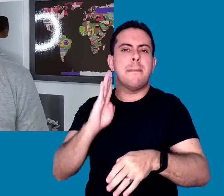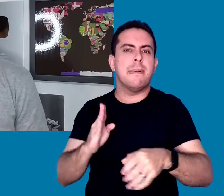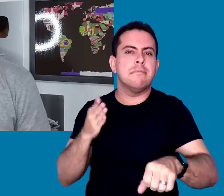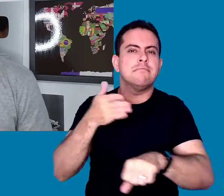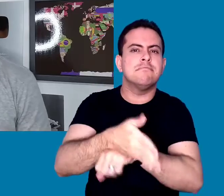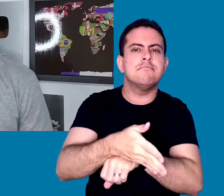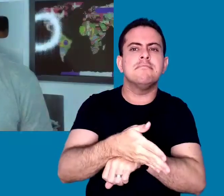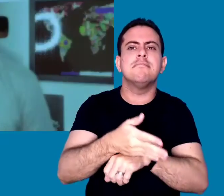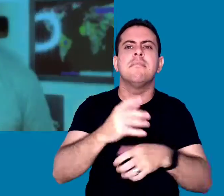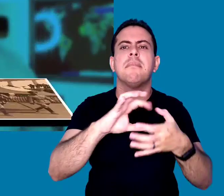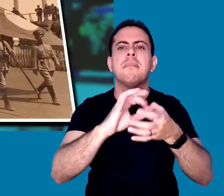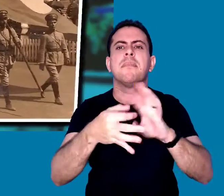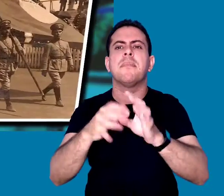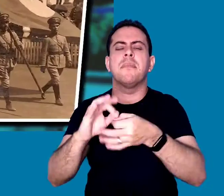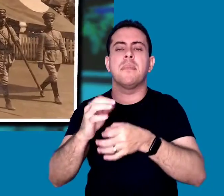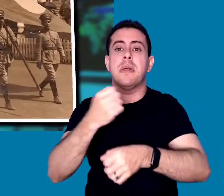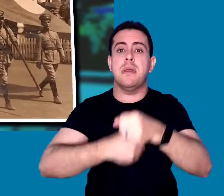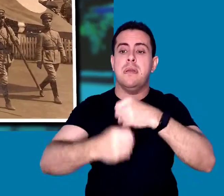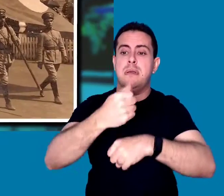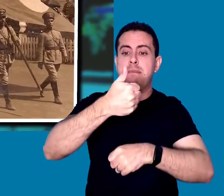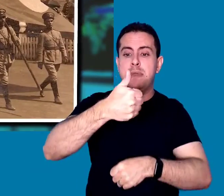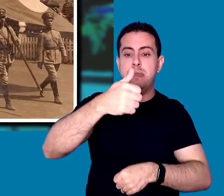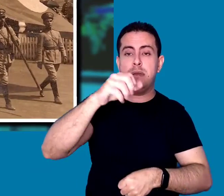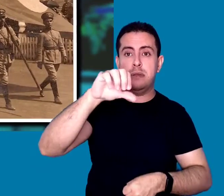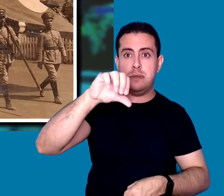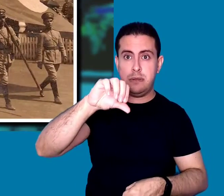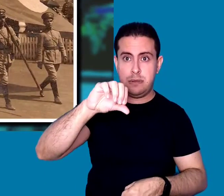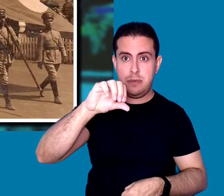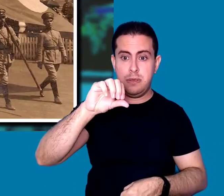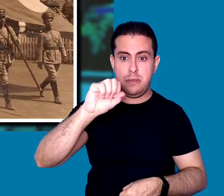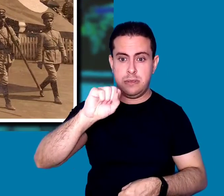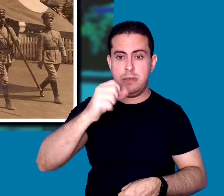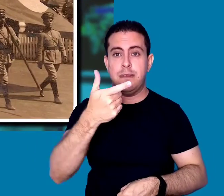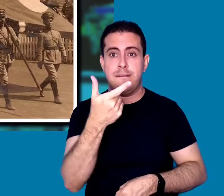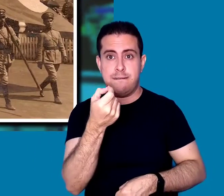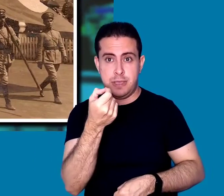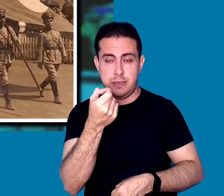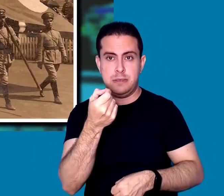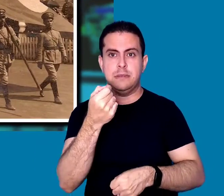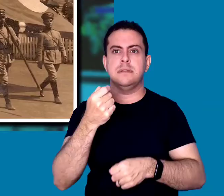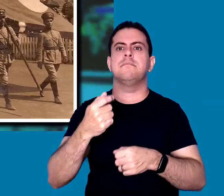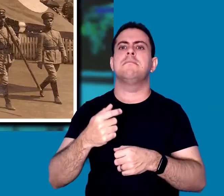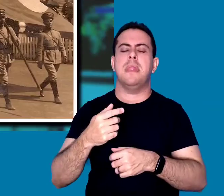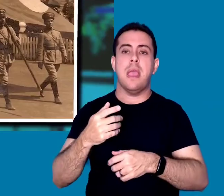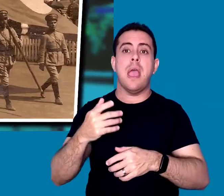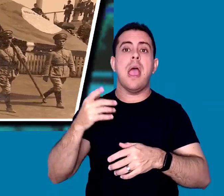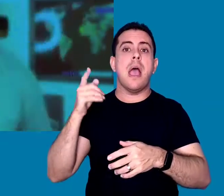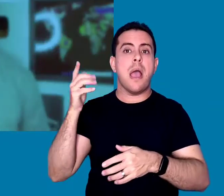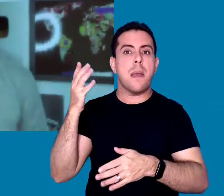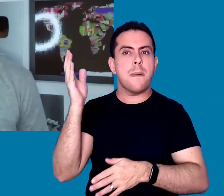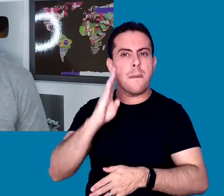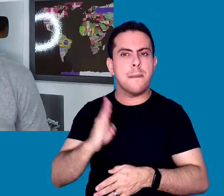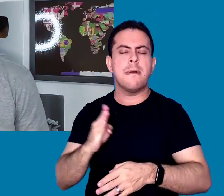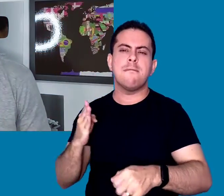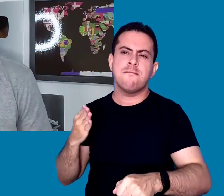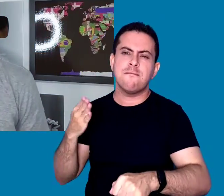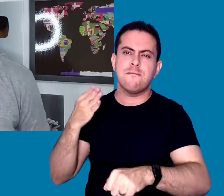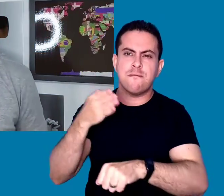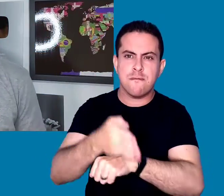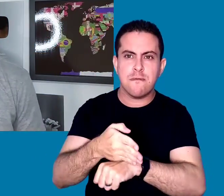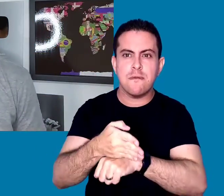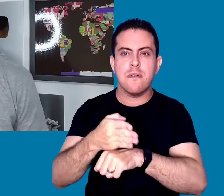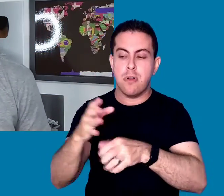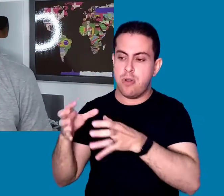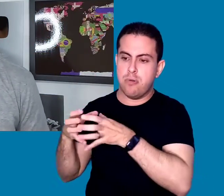em 1920, na edição que ocorreu na Antuérpia. Nesse ano, o Brasil possuía uma delegação de 21